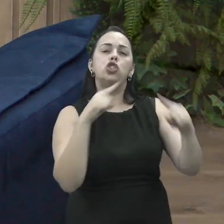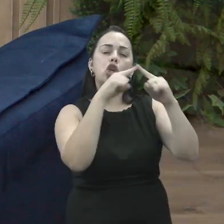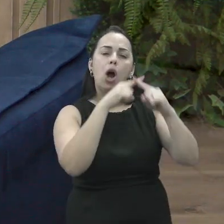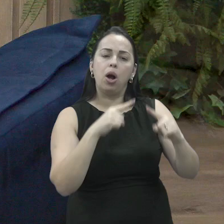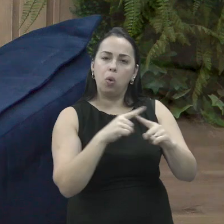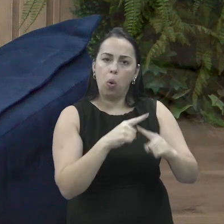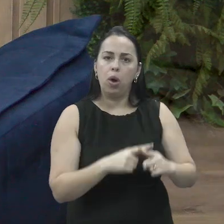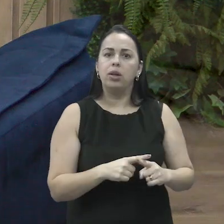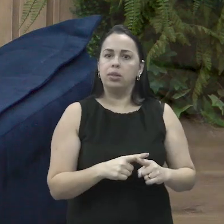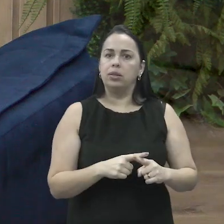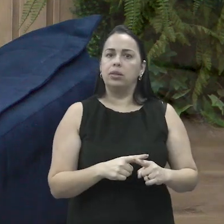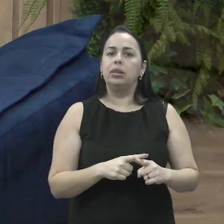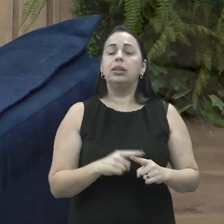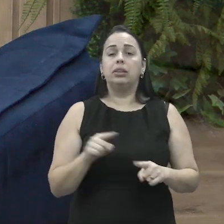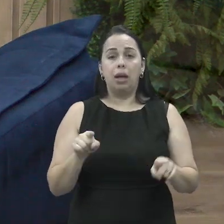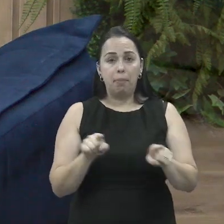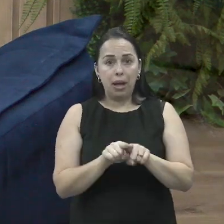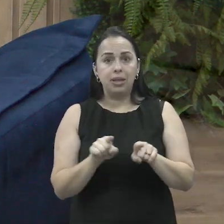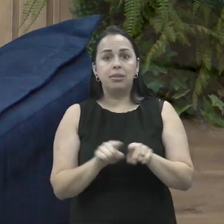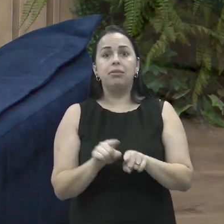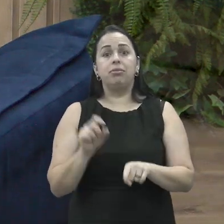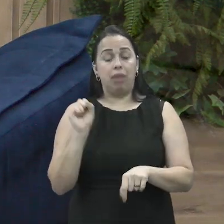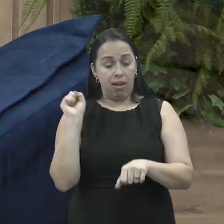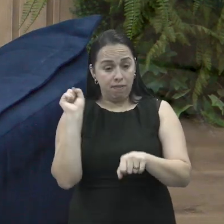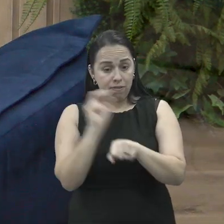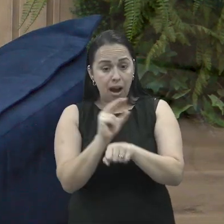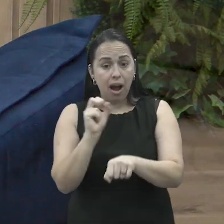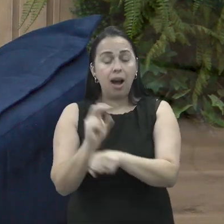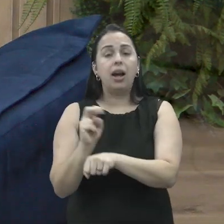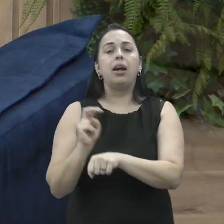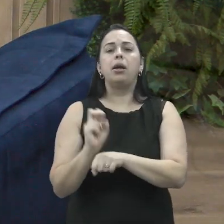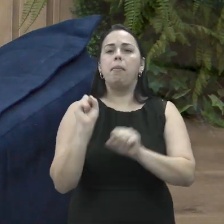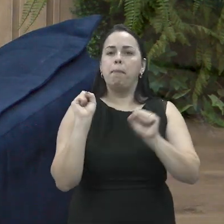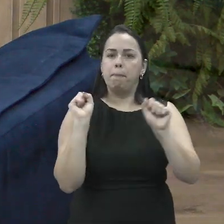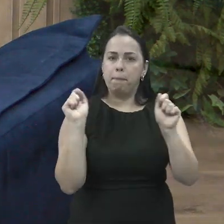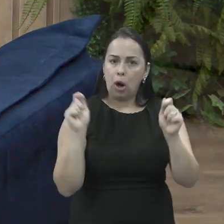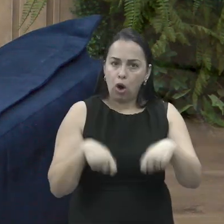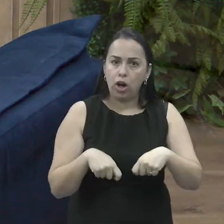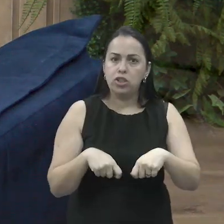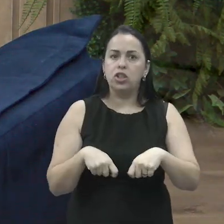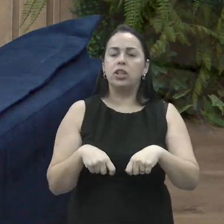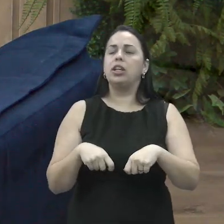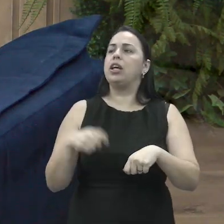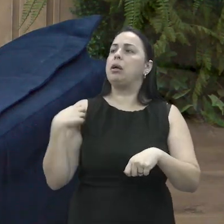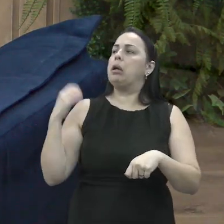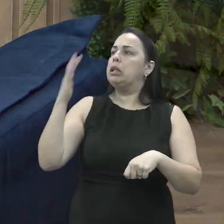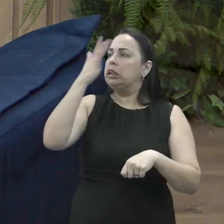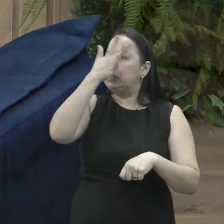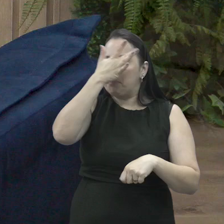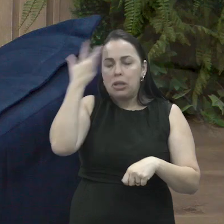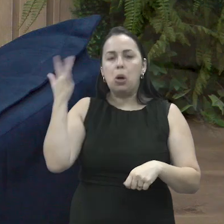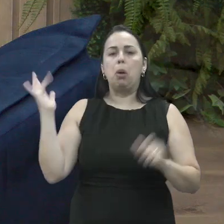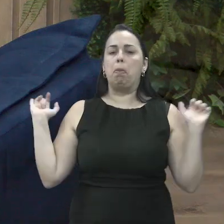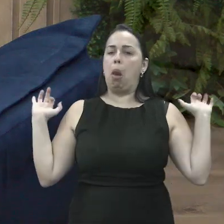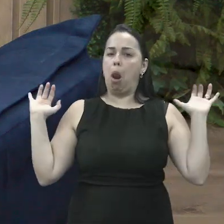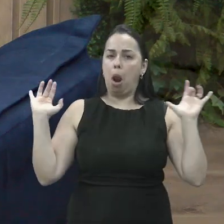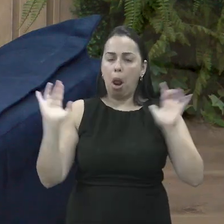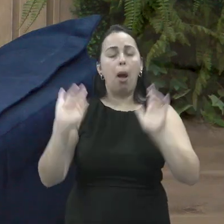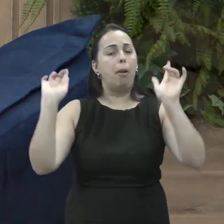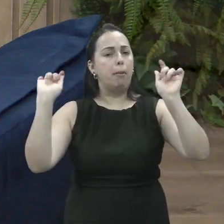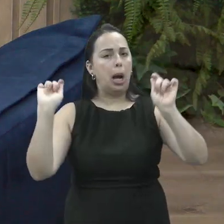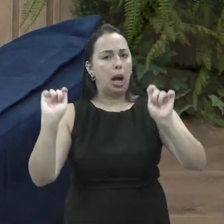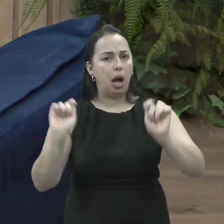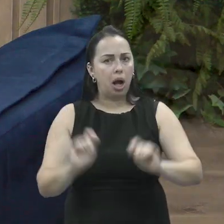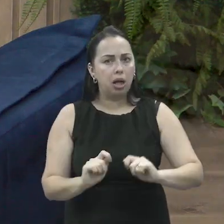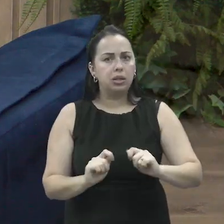E a gente pode também, nessa concessão, tem as vagas que o poder público pode utilizar para quando tiver jogos que tragam bastante público